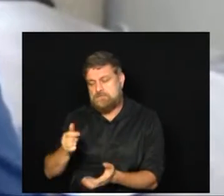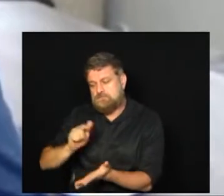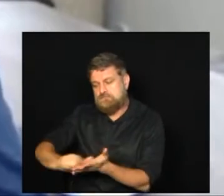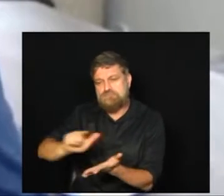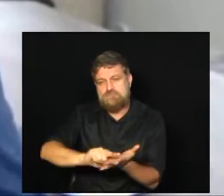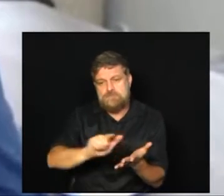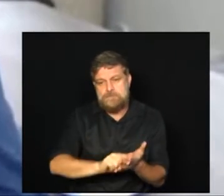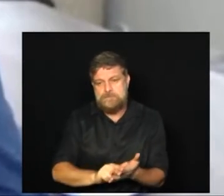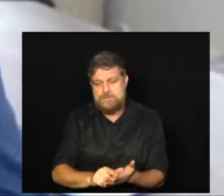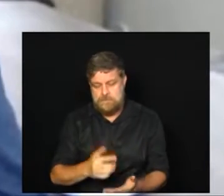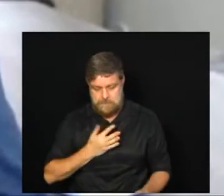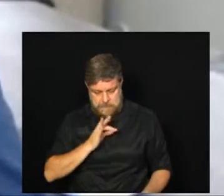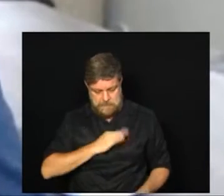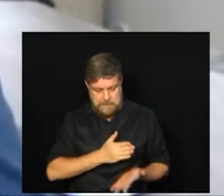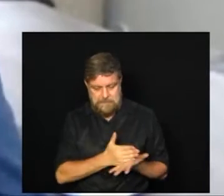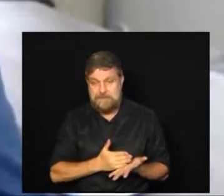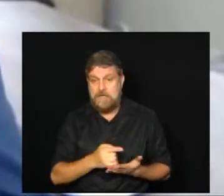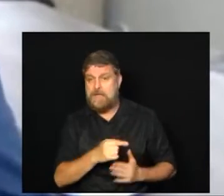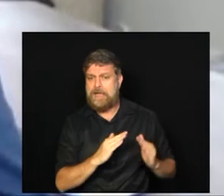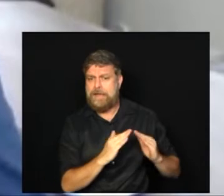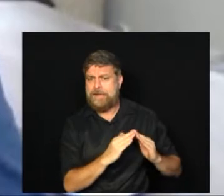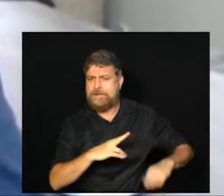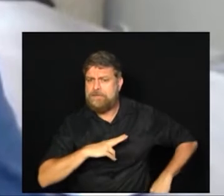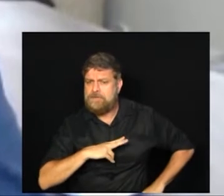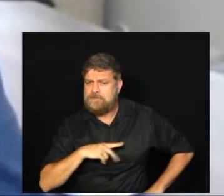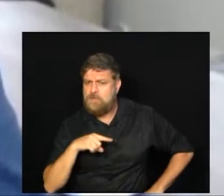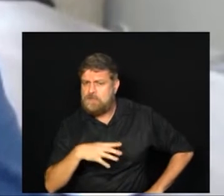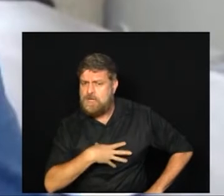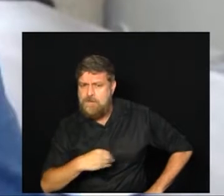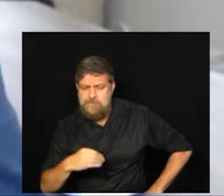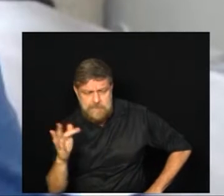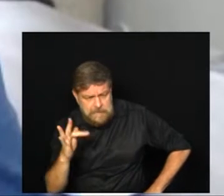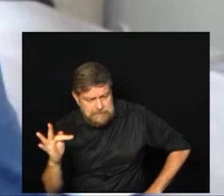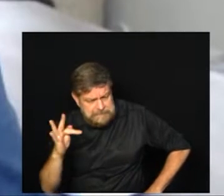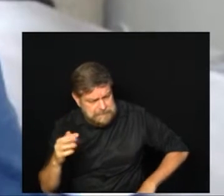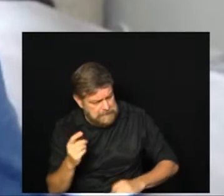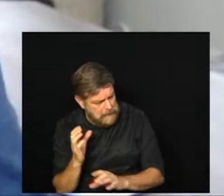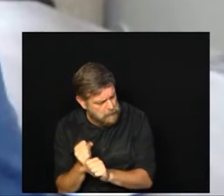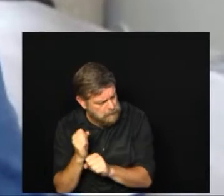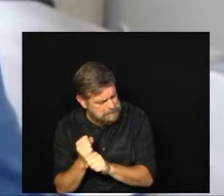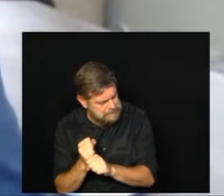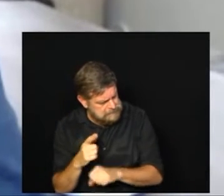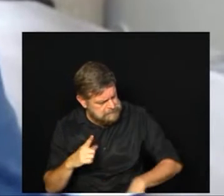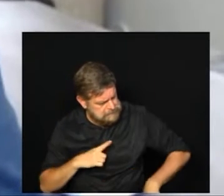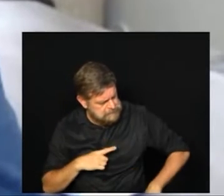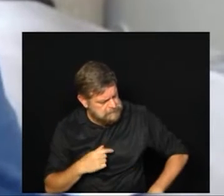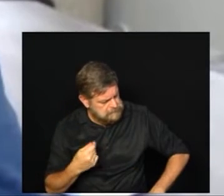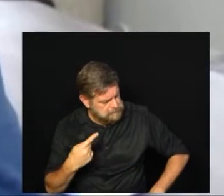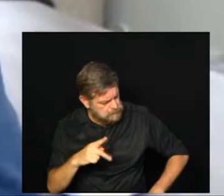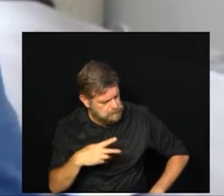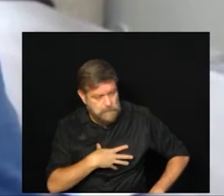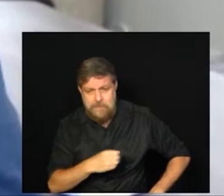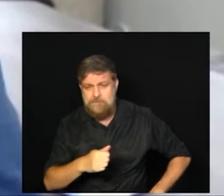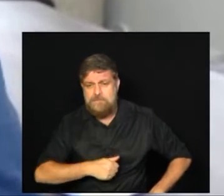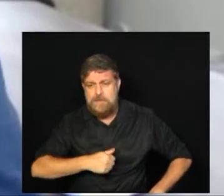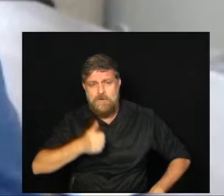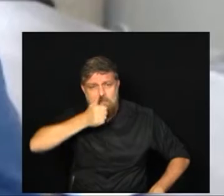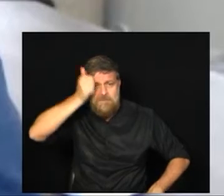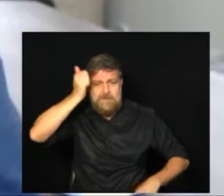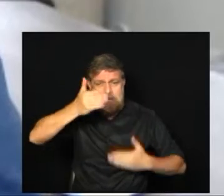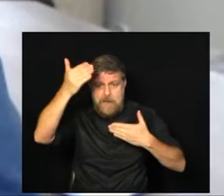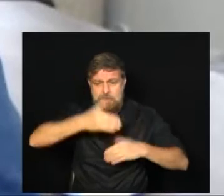salário, ele tinha casa própria, ele tinha um filho fazendo faculdade de economia e um outro filho que estava prestando pré-vestibular para